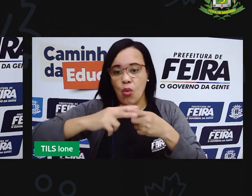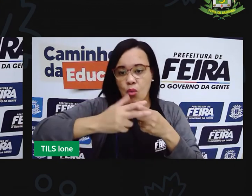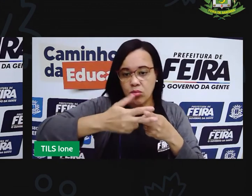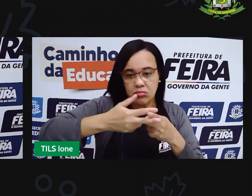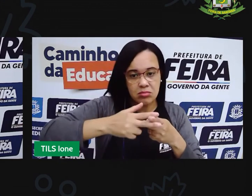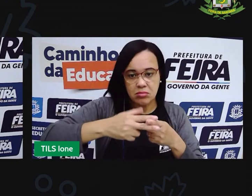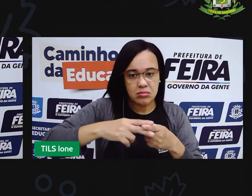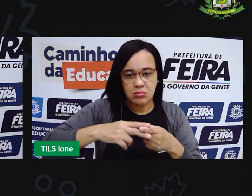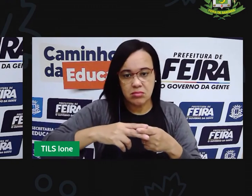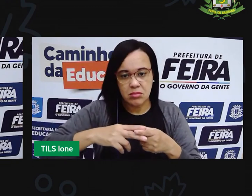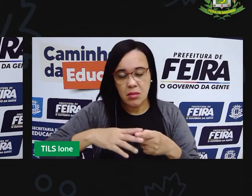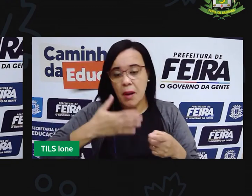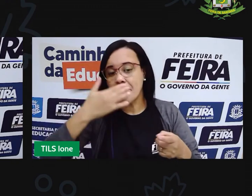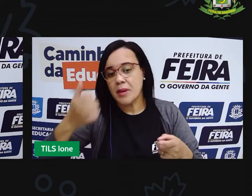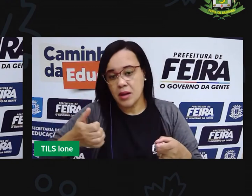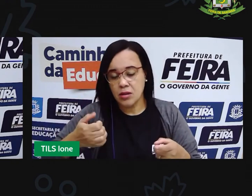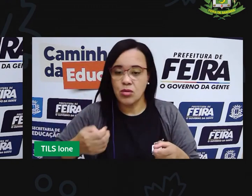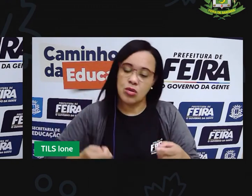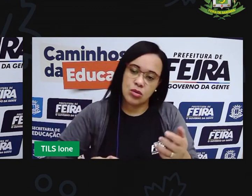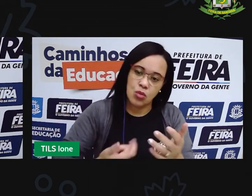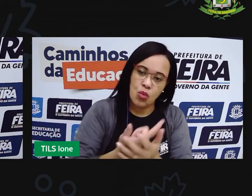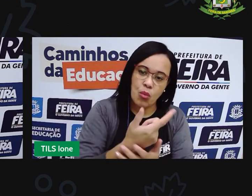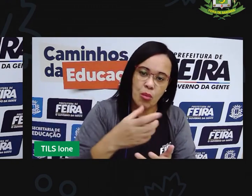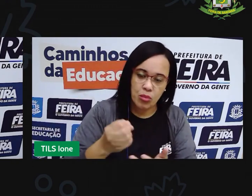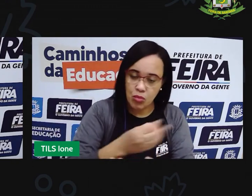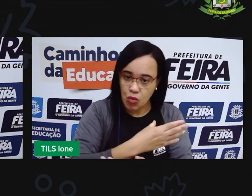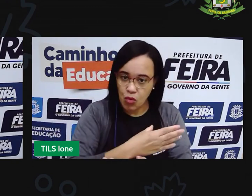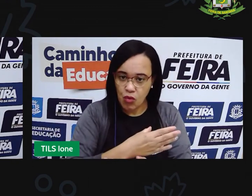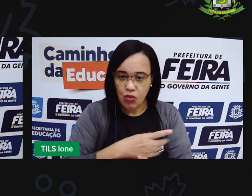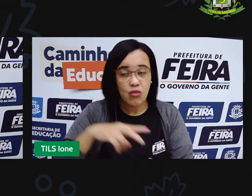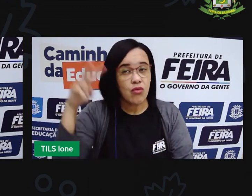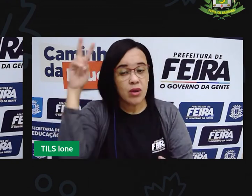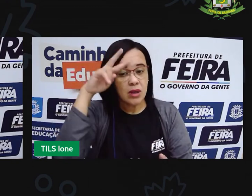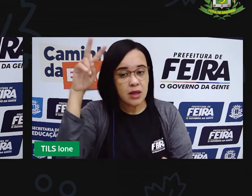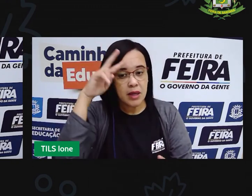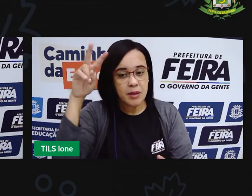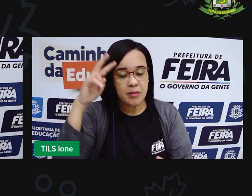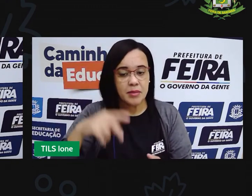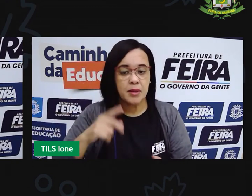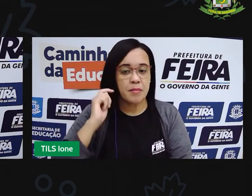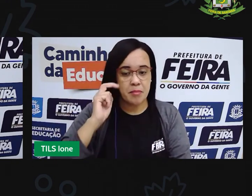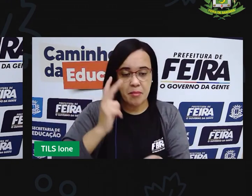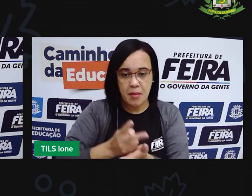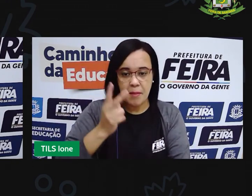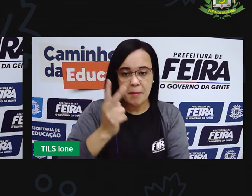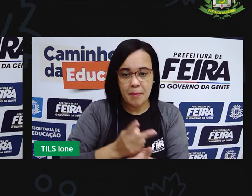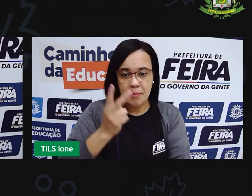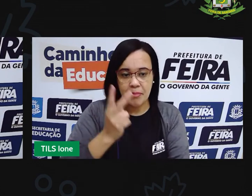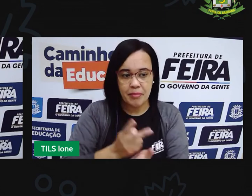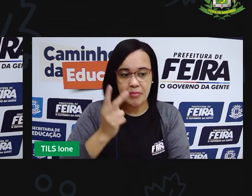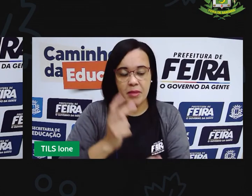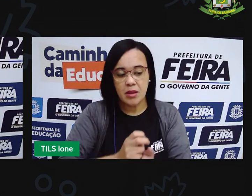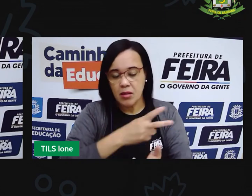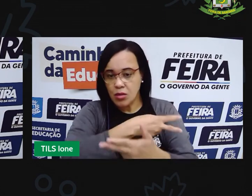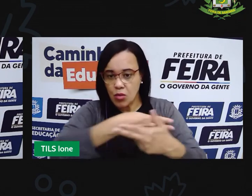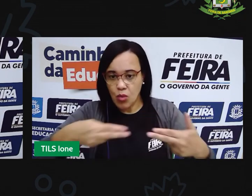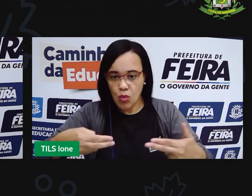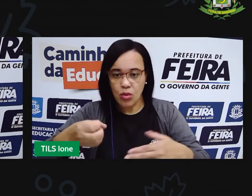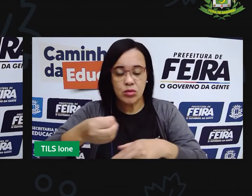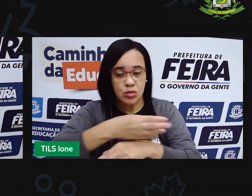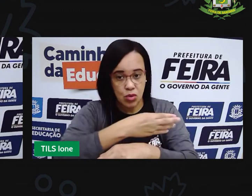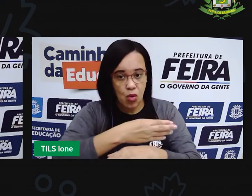novo? Lembre-se, toda vez que você compra um produto novo, aquele produto passou